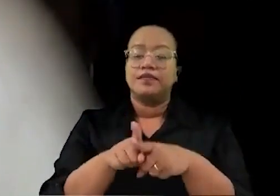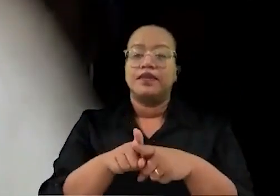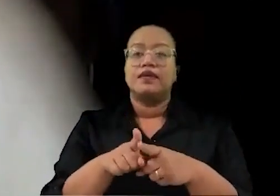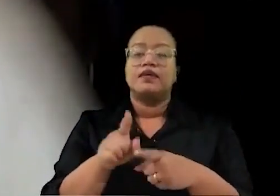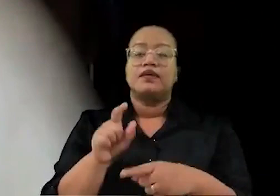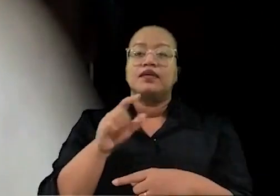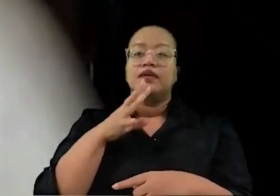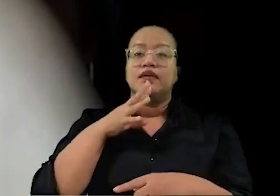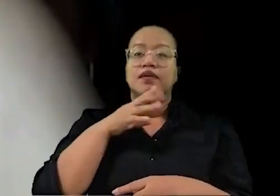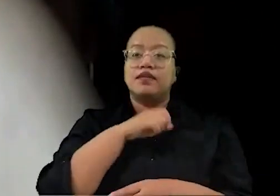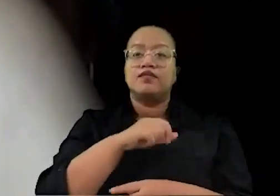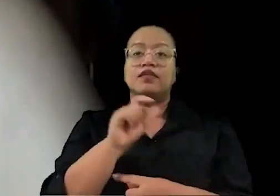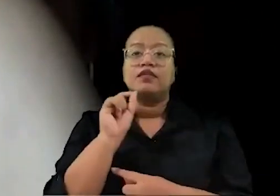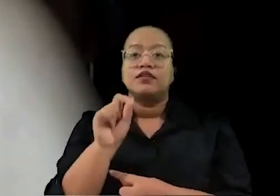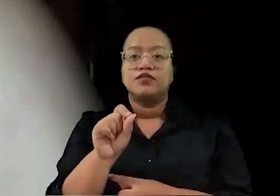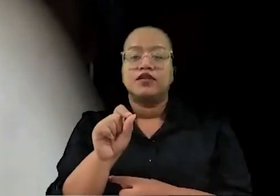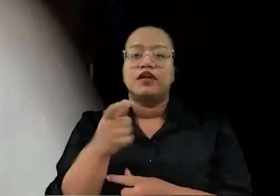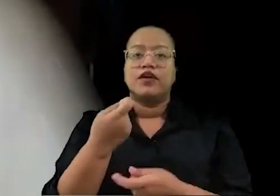recursos públicos